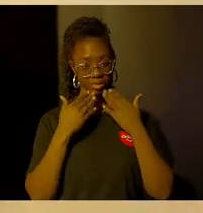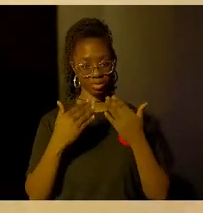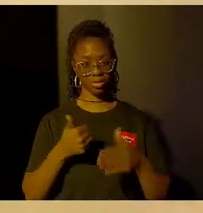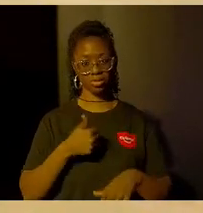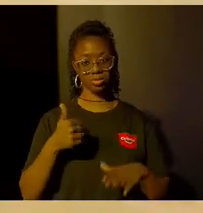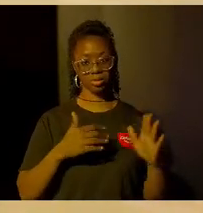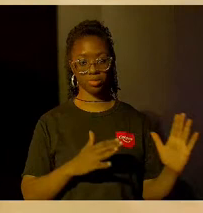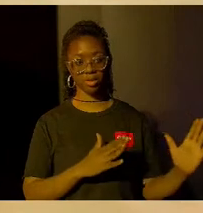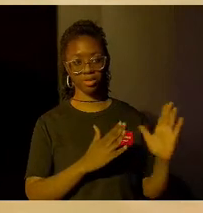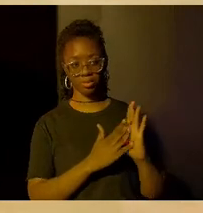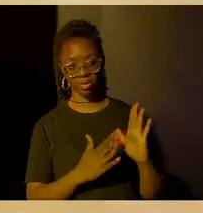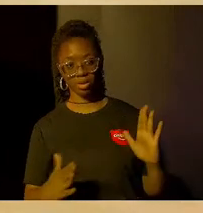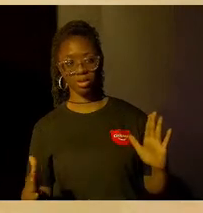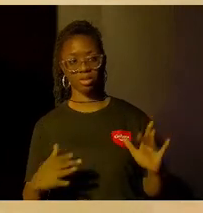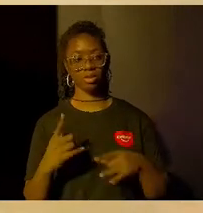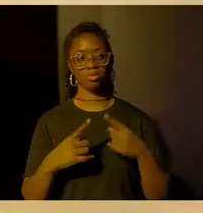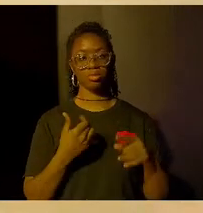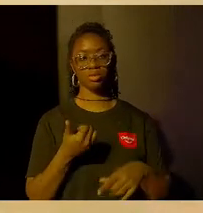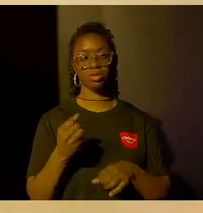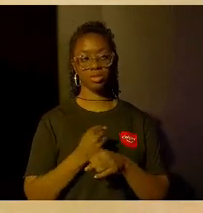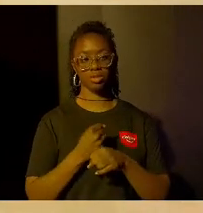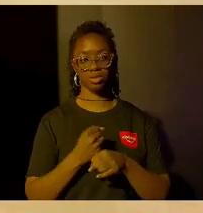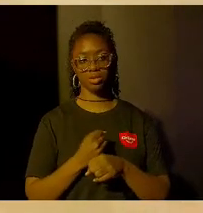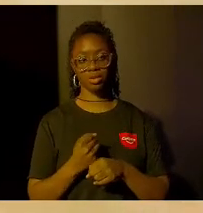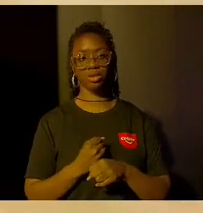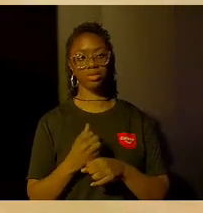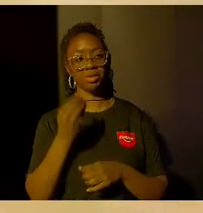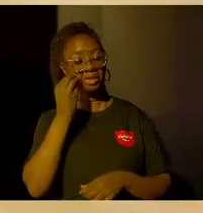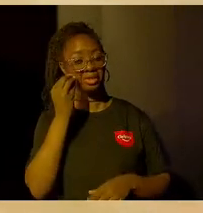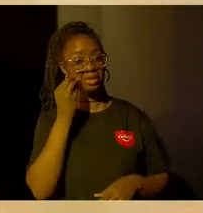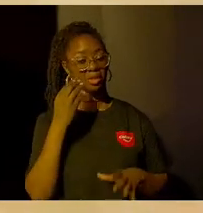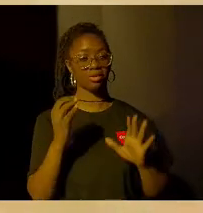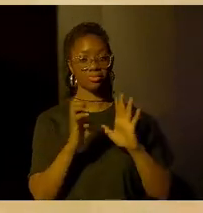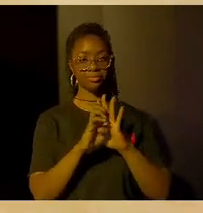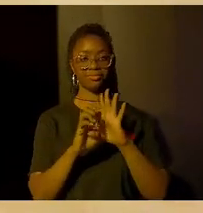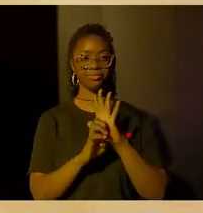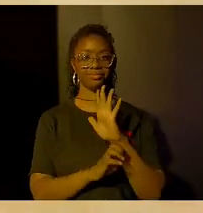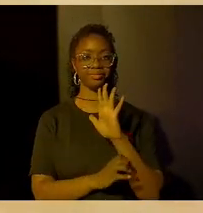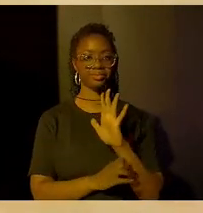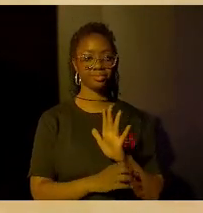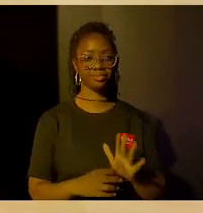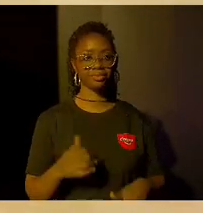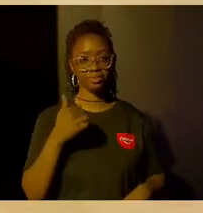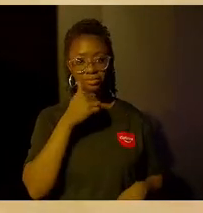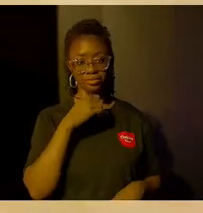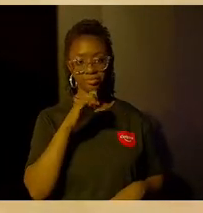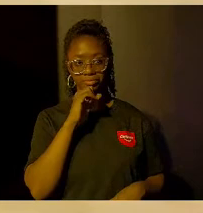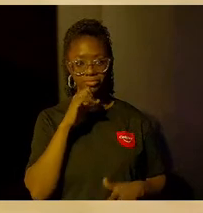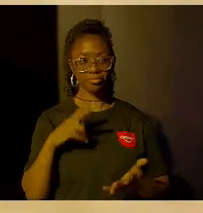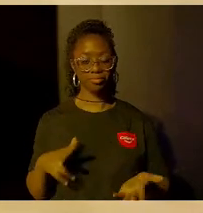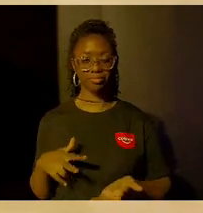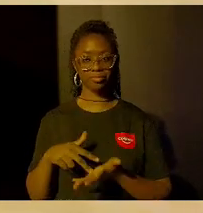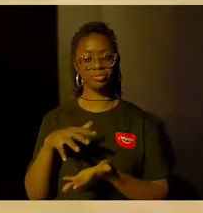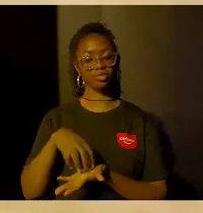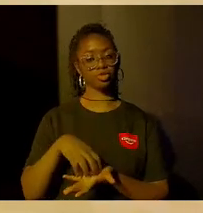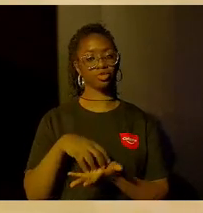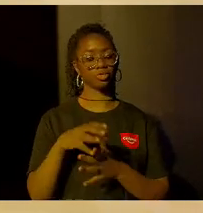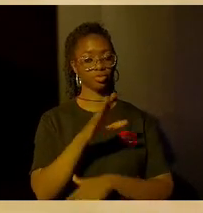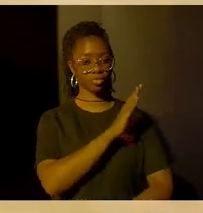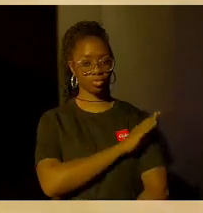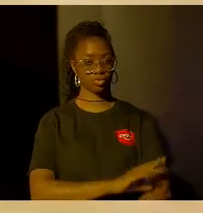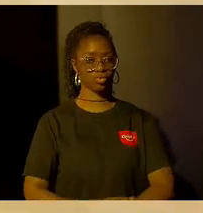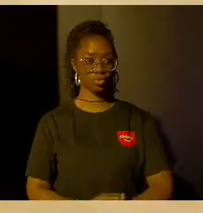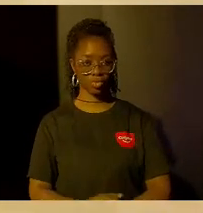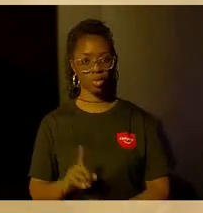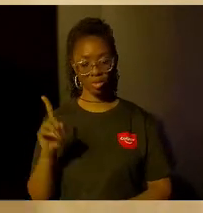temporada depois de 6 anos tentando editar essas mães sobem no palco do Centro Cultural de São Paulo lá